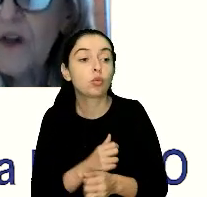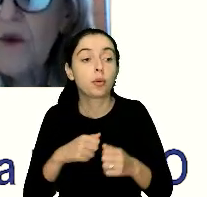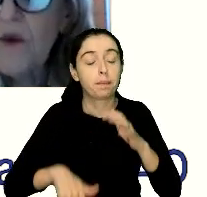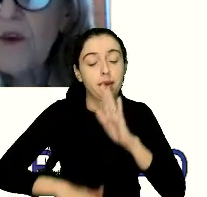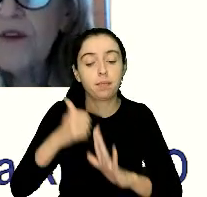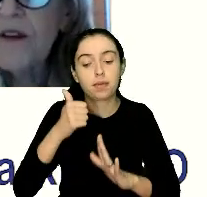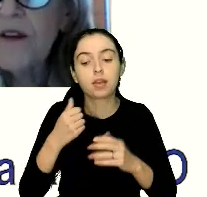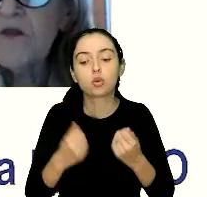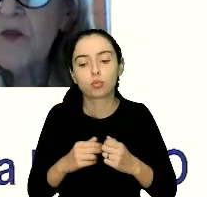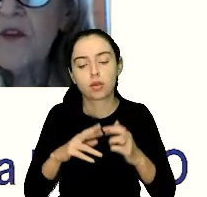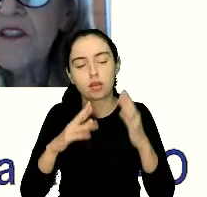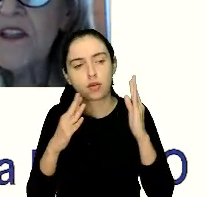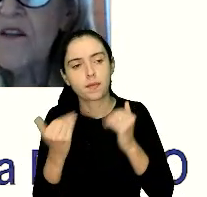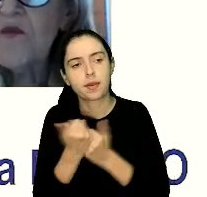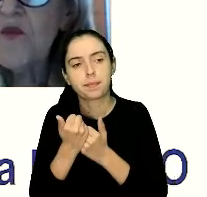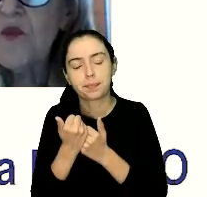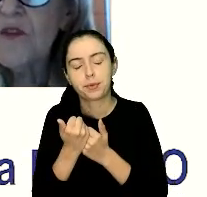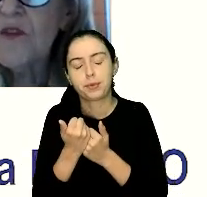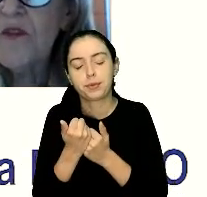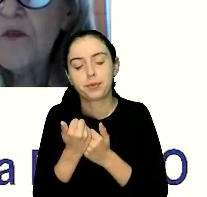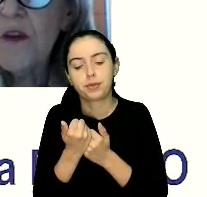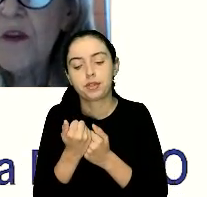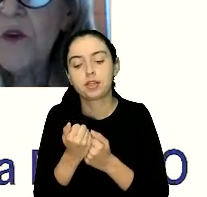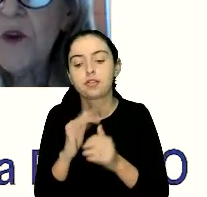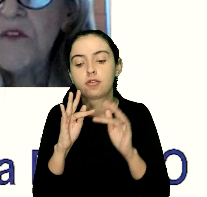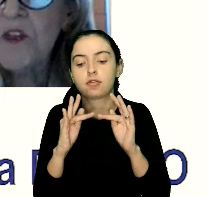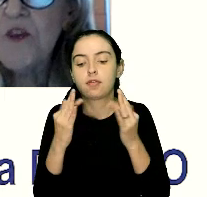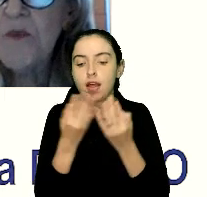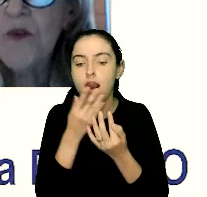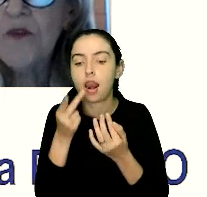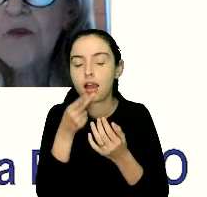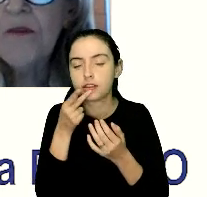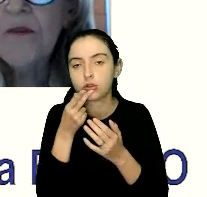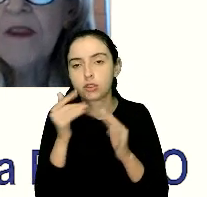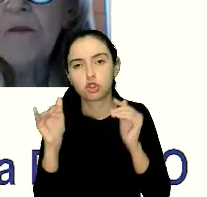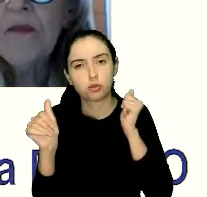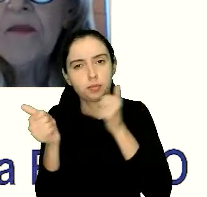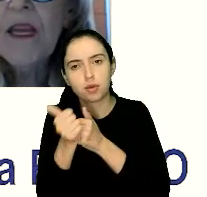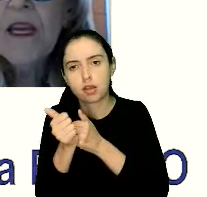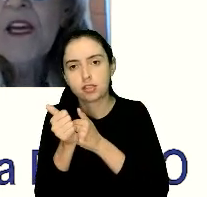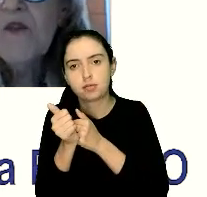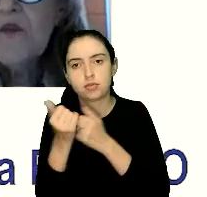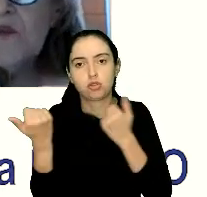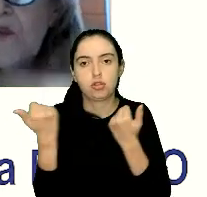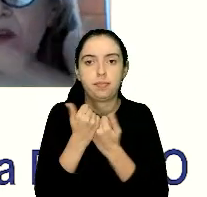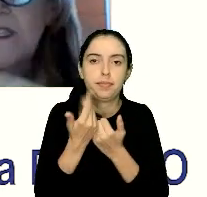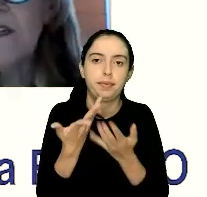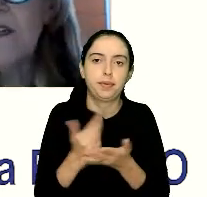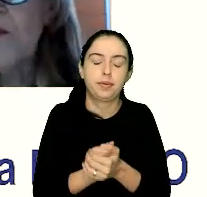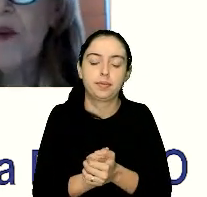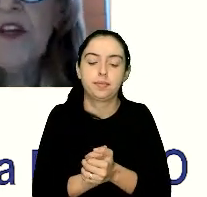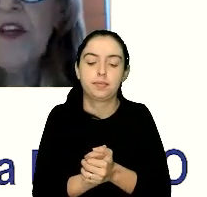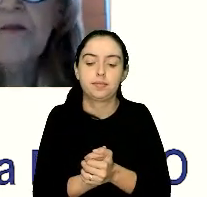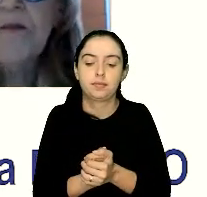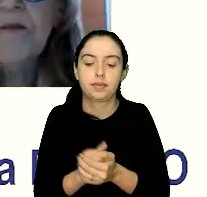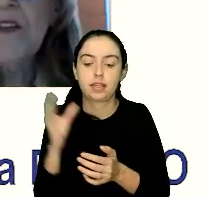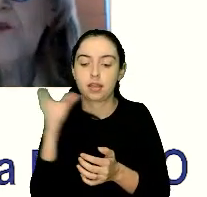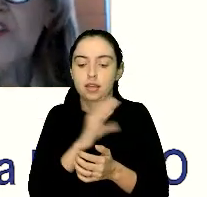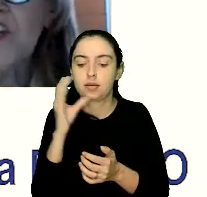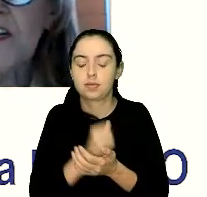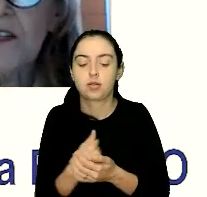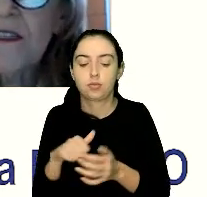ser a fonte de apoio, né, que nós estávamos colocando, a fonte mais próxima de apoio, tá? Eu vou acelerar um